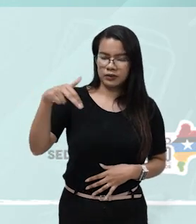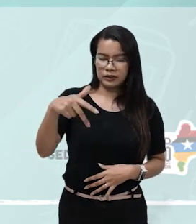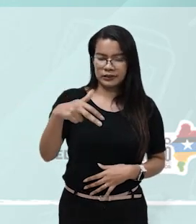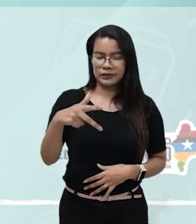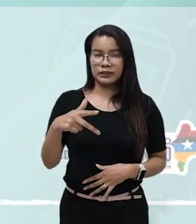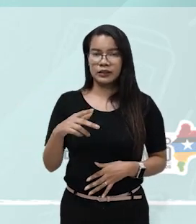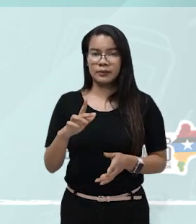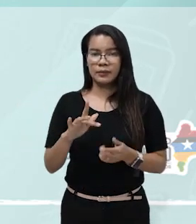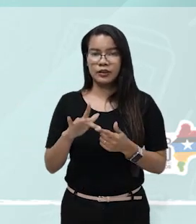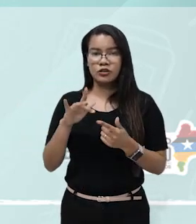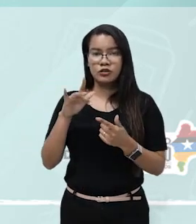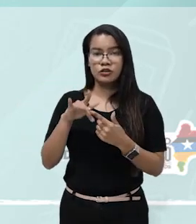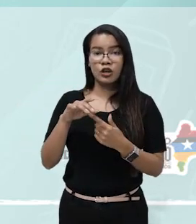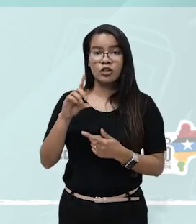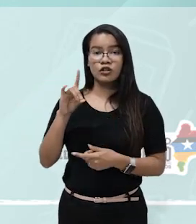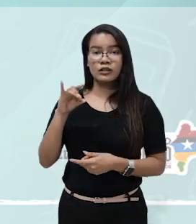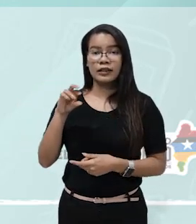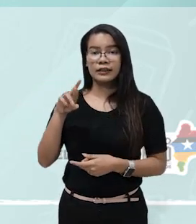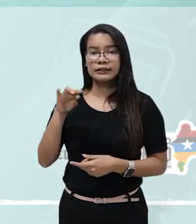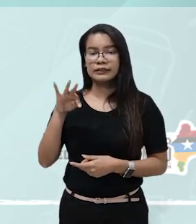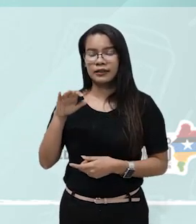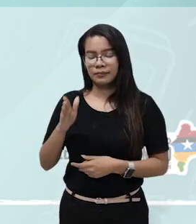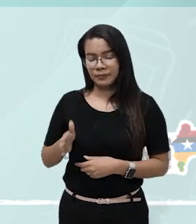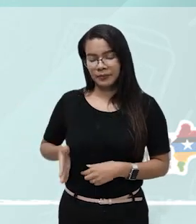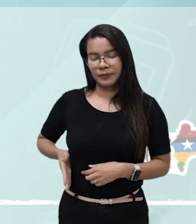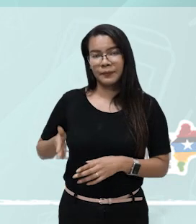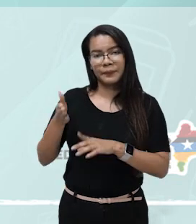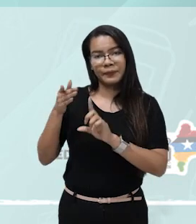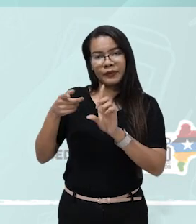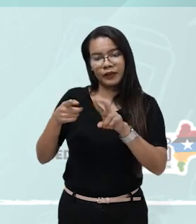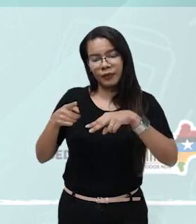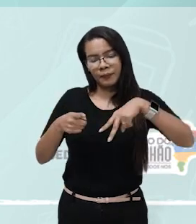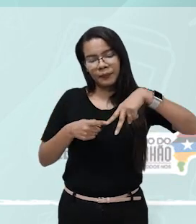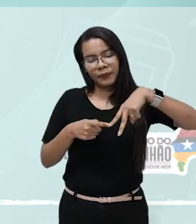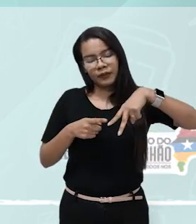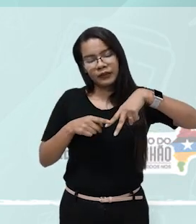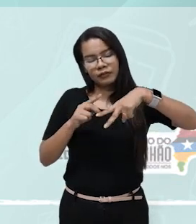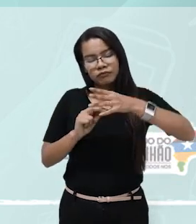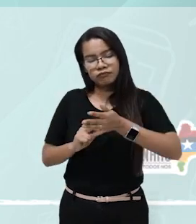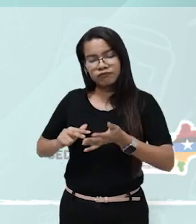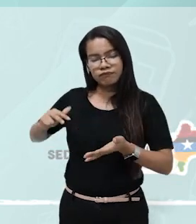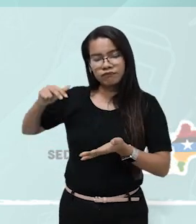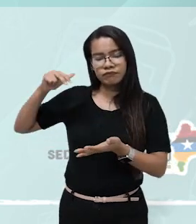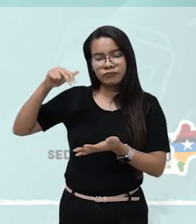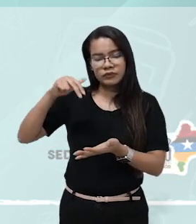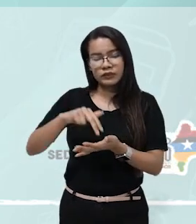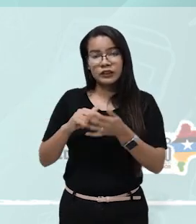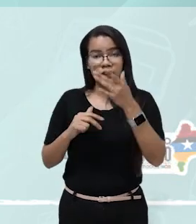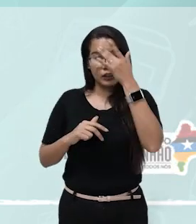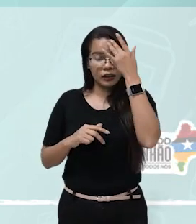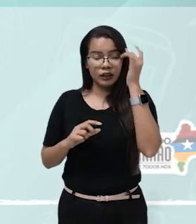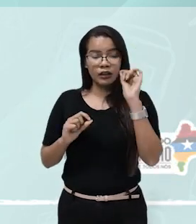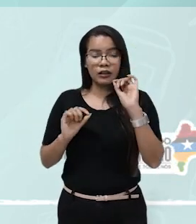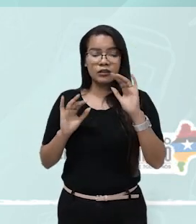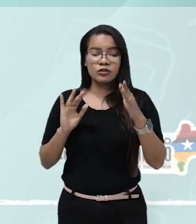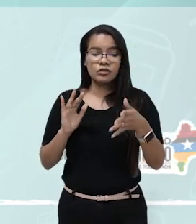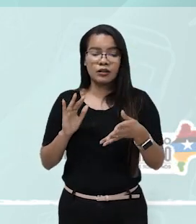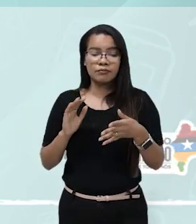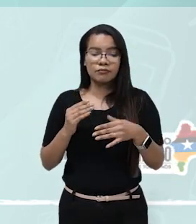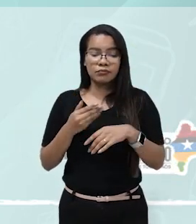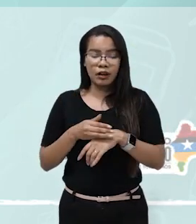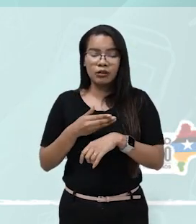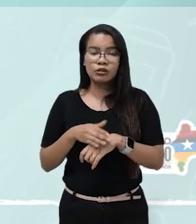que saltar esse número de steps aqui também com a perna direita, chegando lá no finalzinho. Quem já praticou aí algum